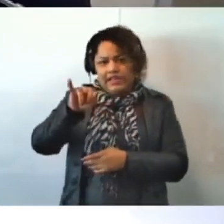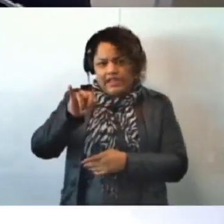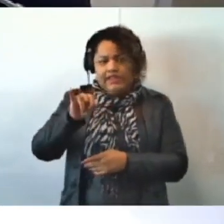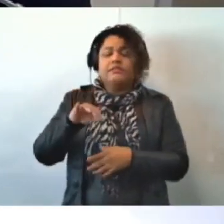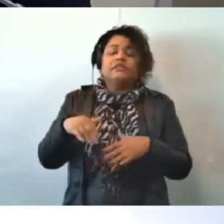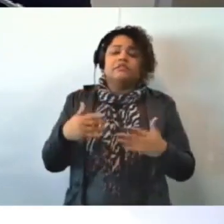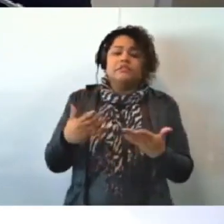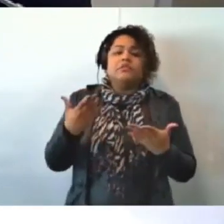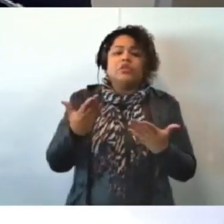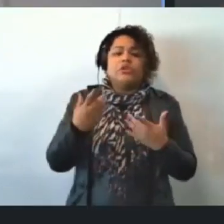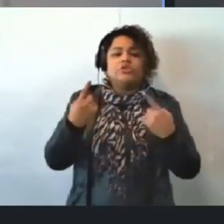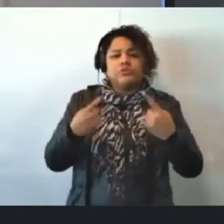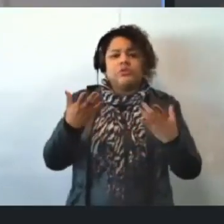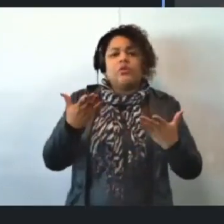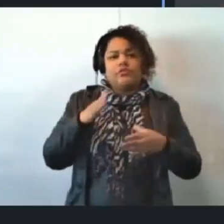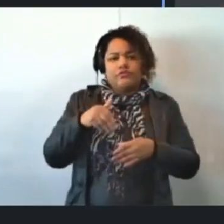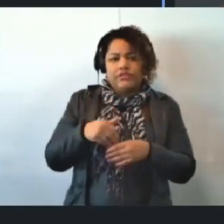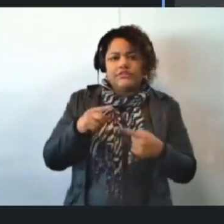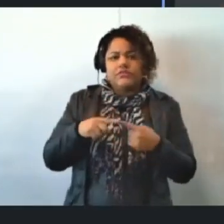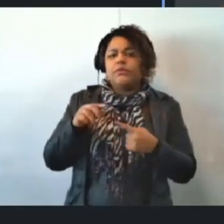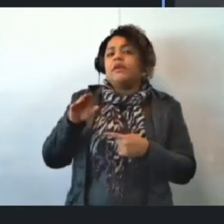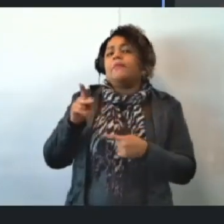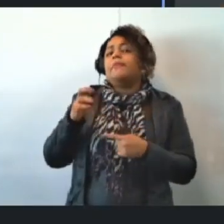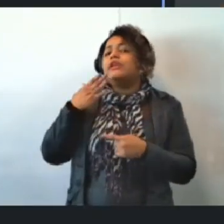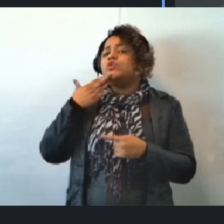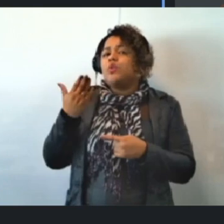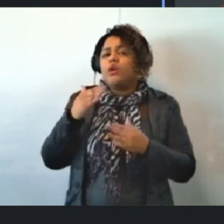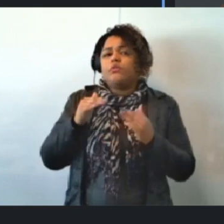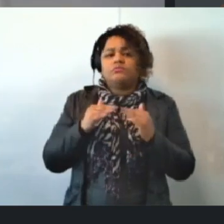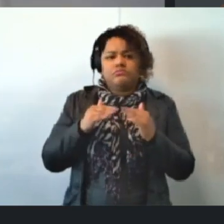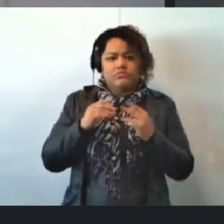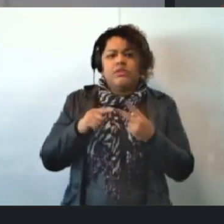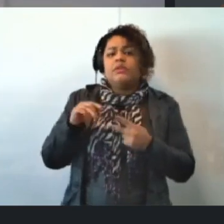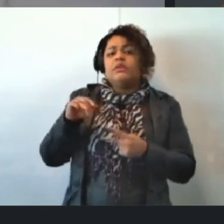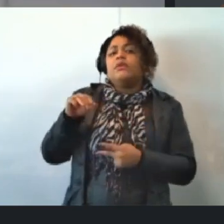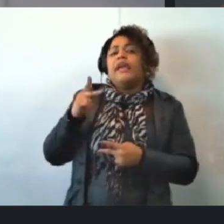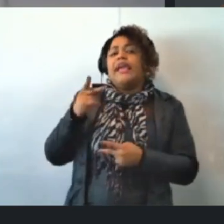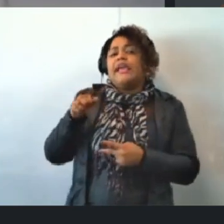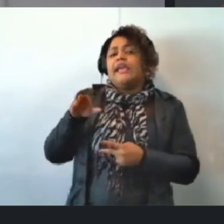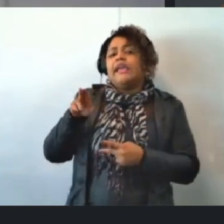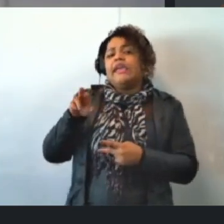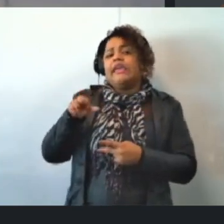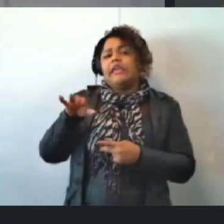acordo. Henrique Braga. De acordo. Miltinho CGE.